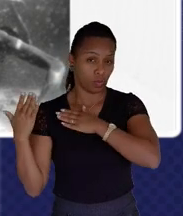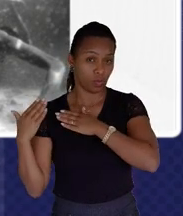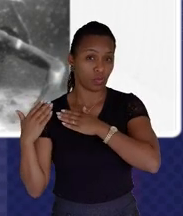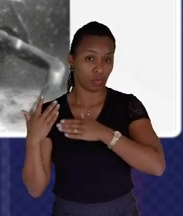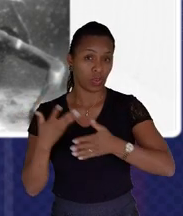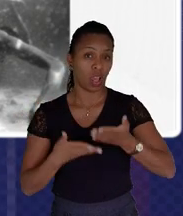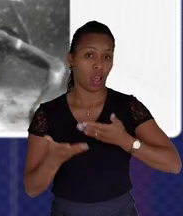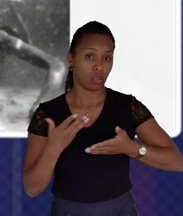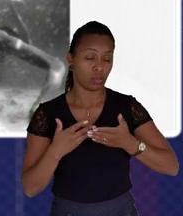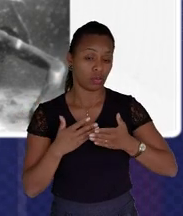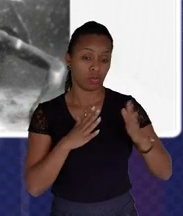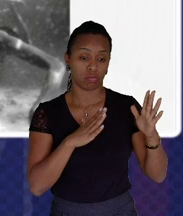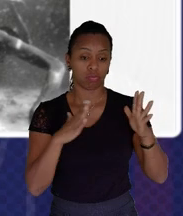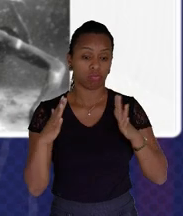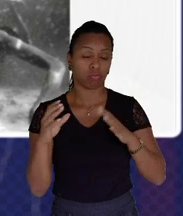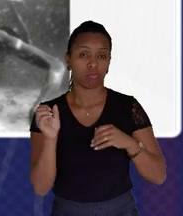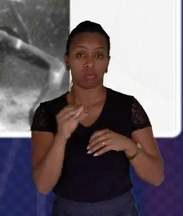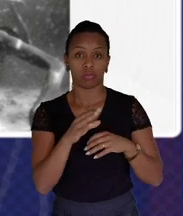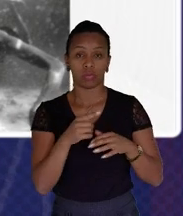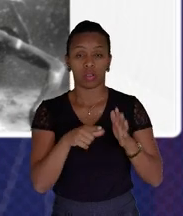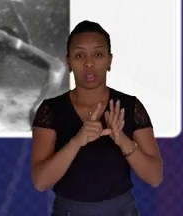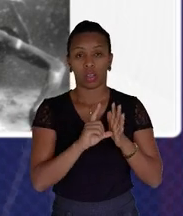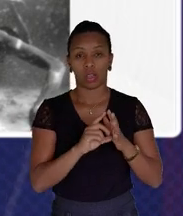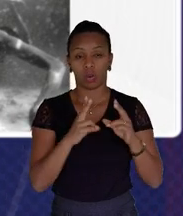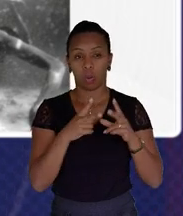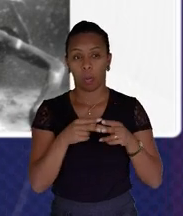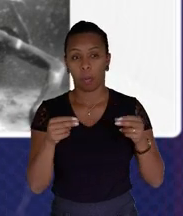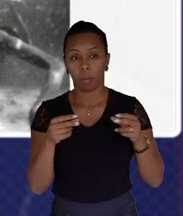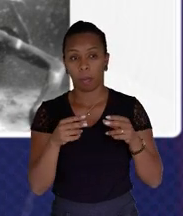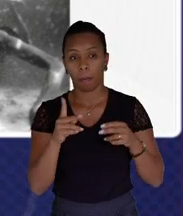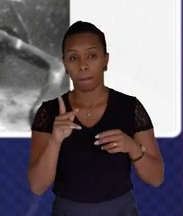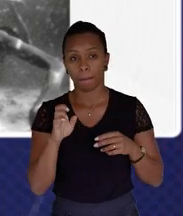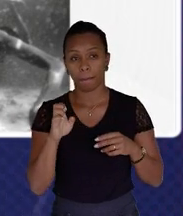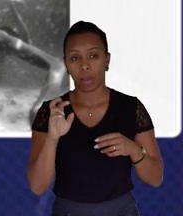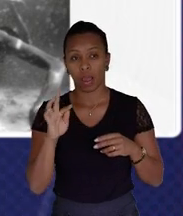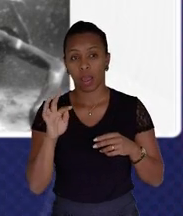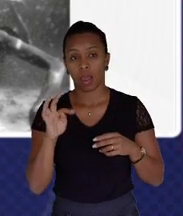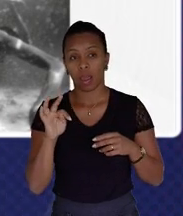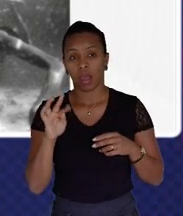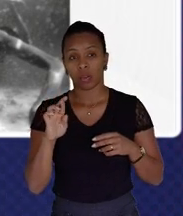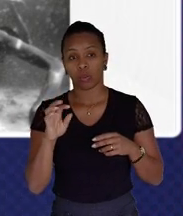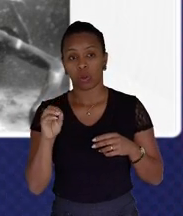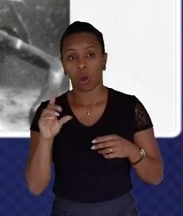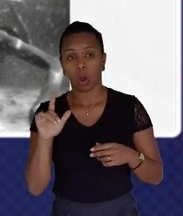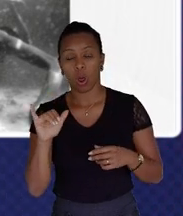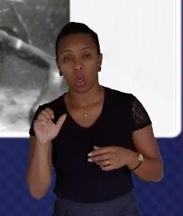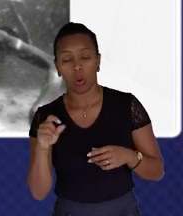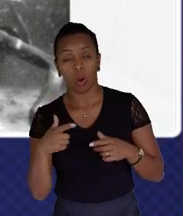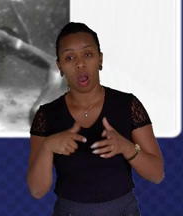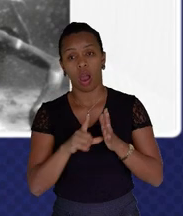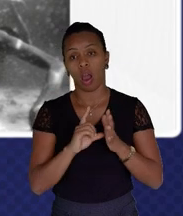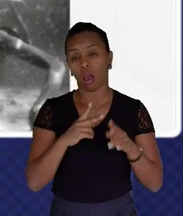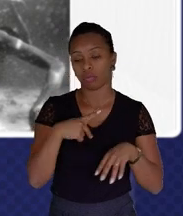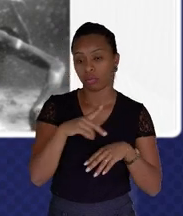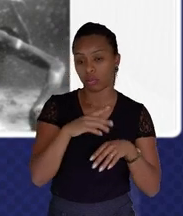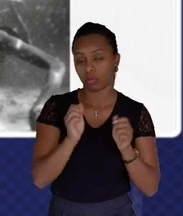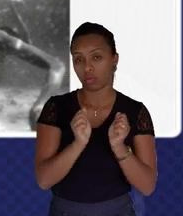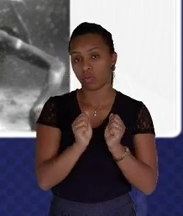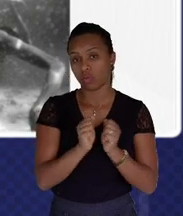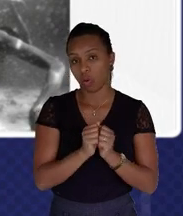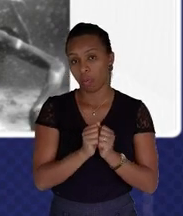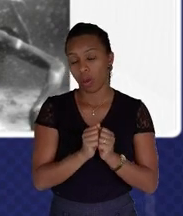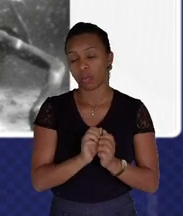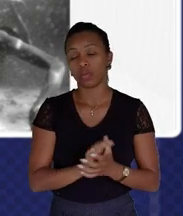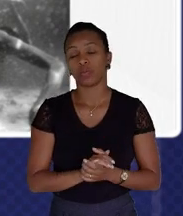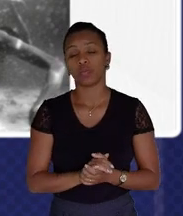é que antes o país e antes o país ainda formado, a U.A.E. era dependente sobre o perl trade. Então, a sociedade foi construída